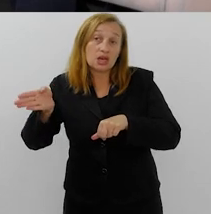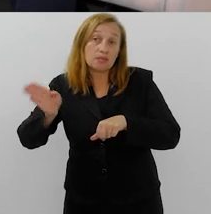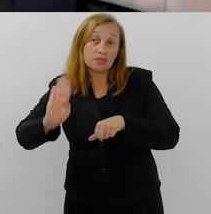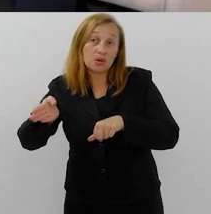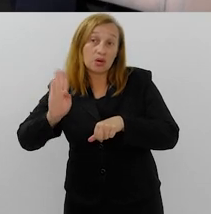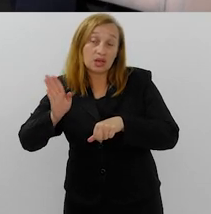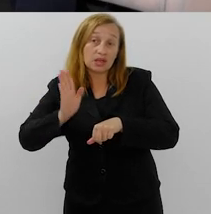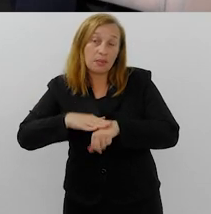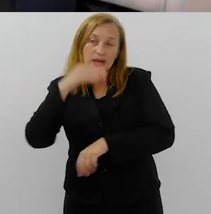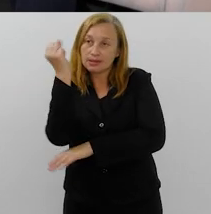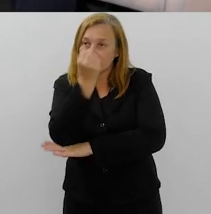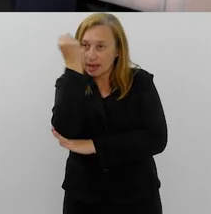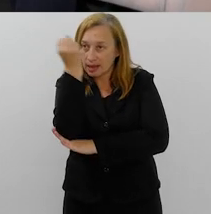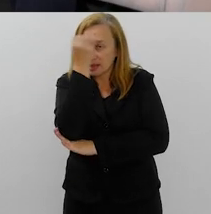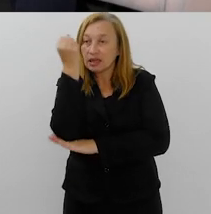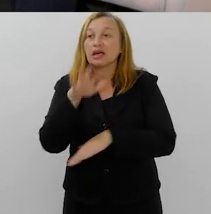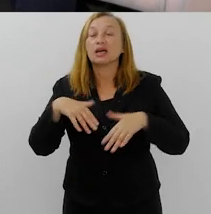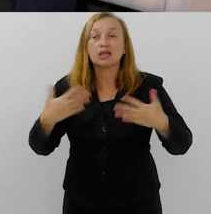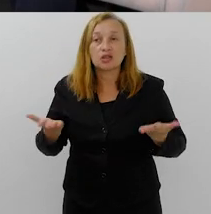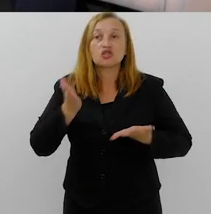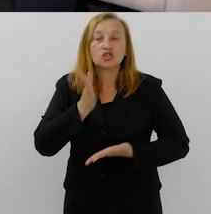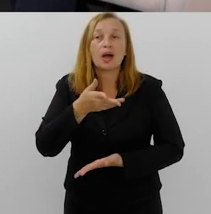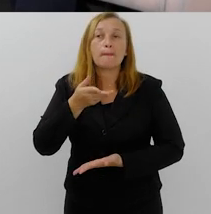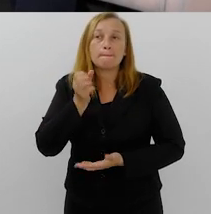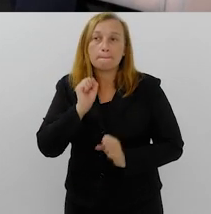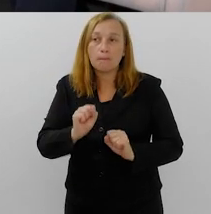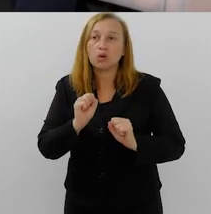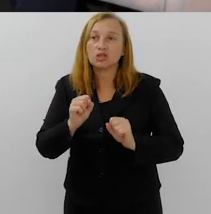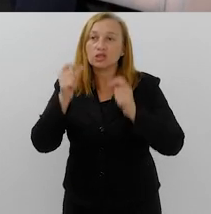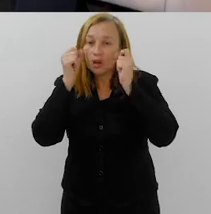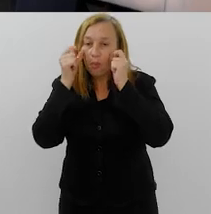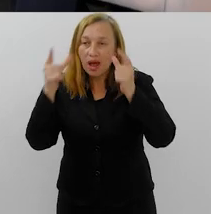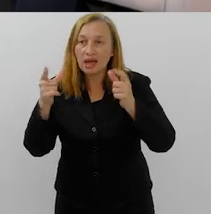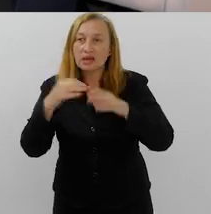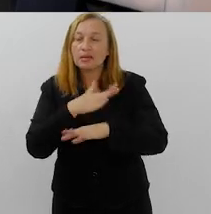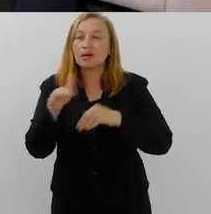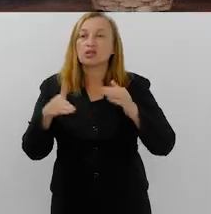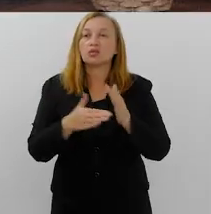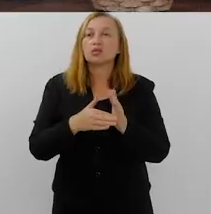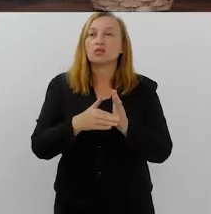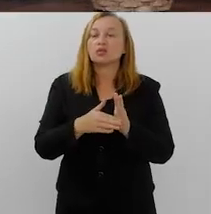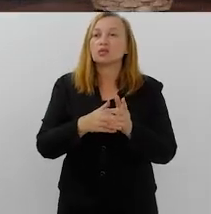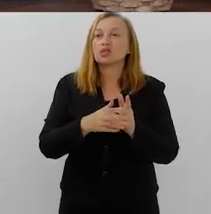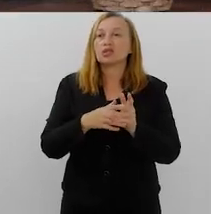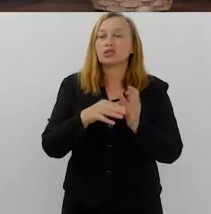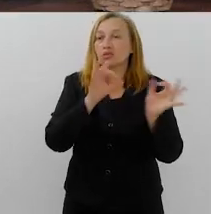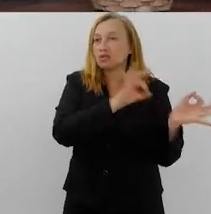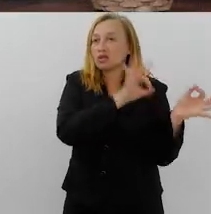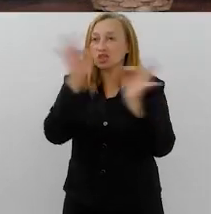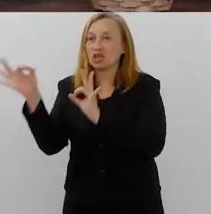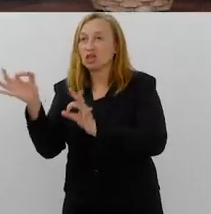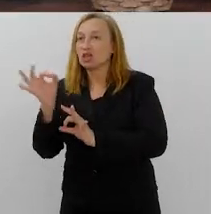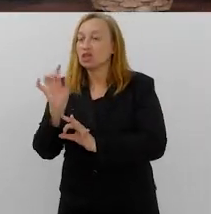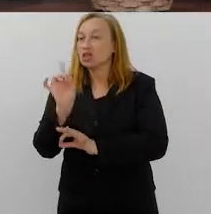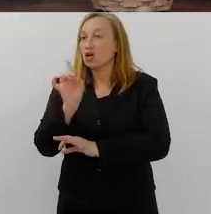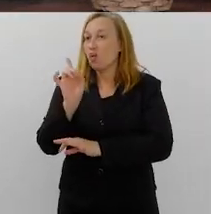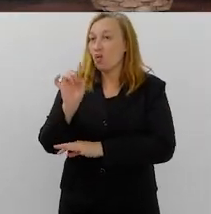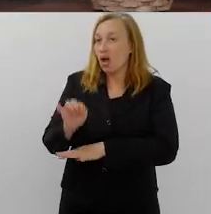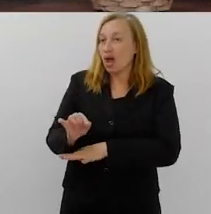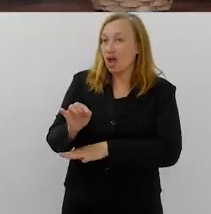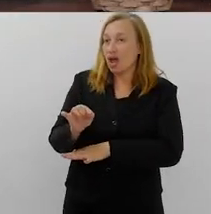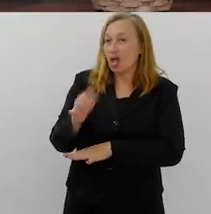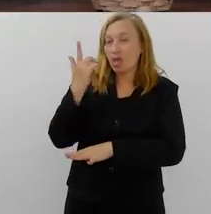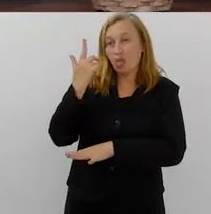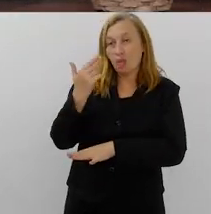doenças biologicamente mais graves então a gente já pode deixar aqui um alerta para quem está nos assistindo porque não é